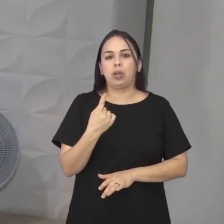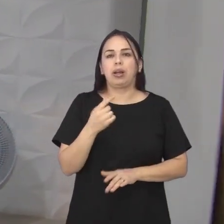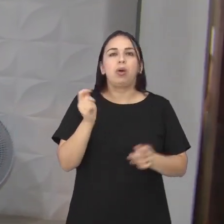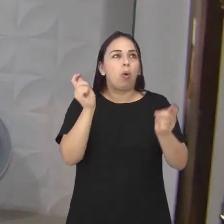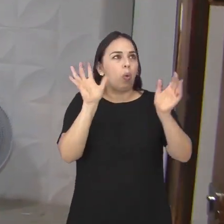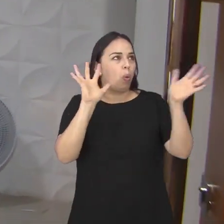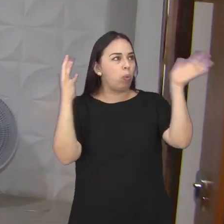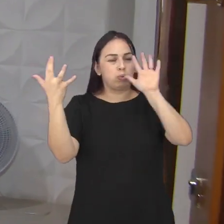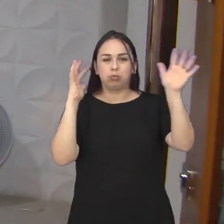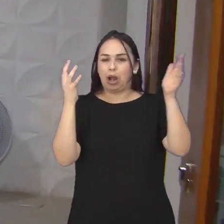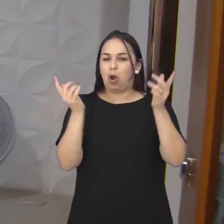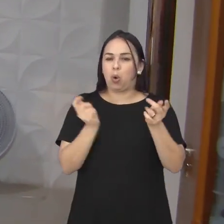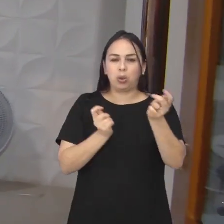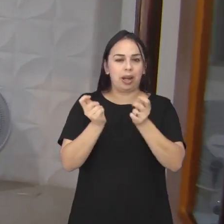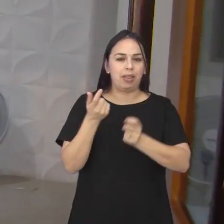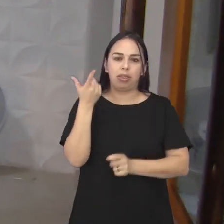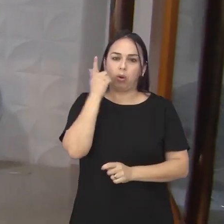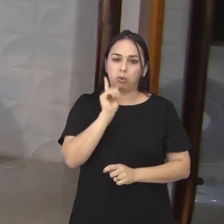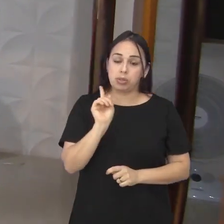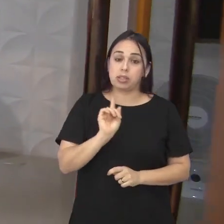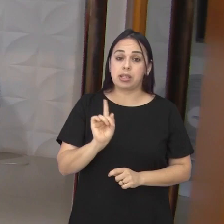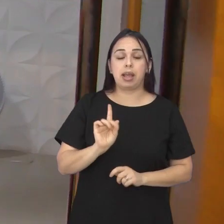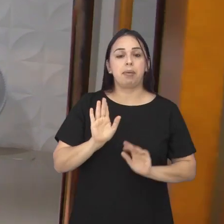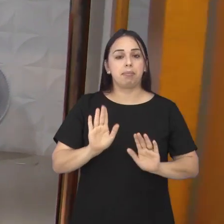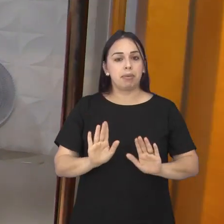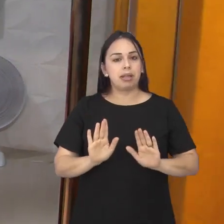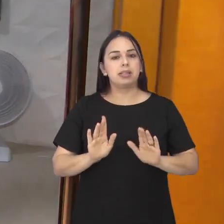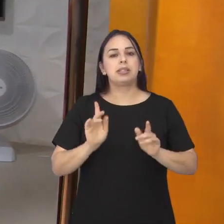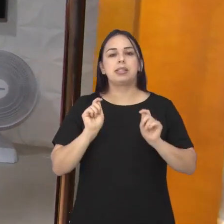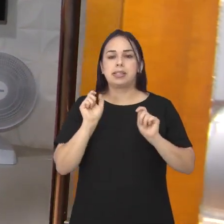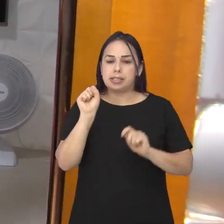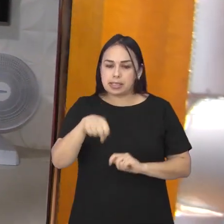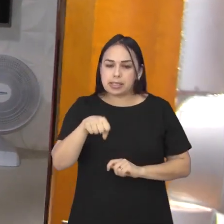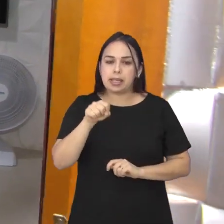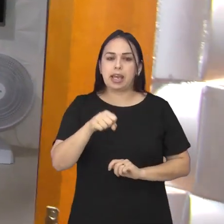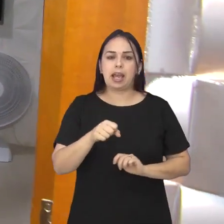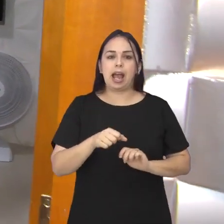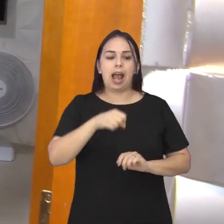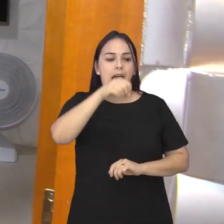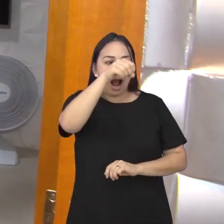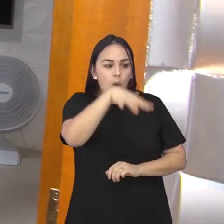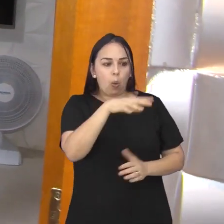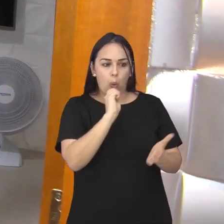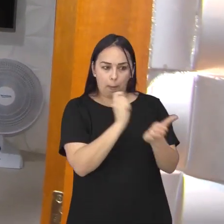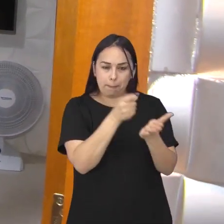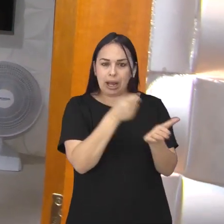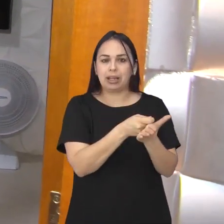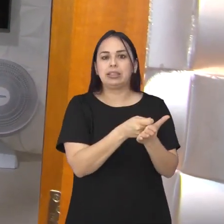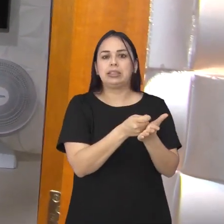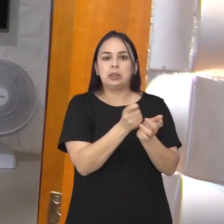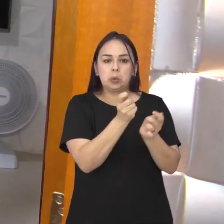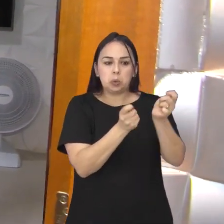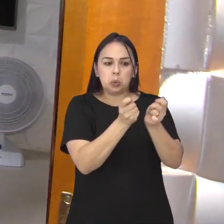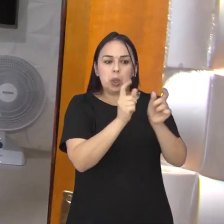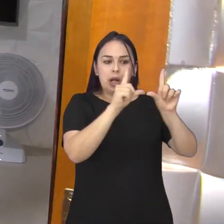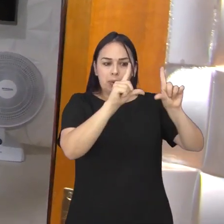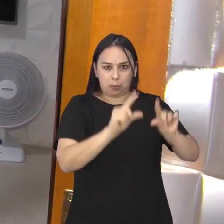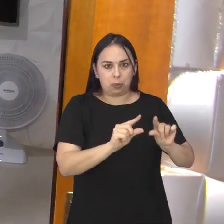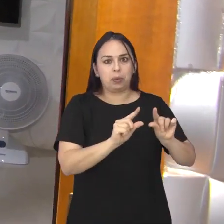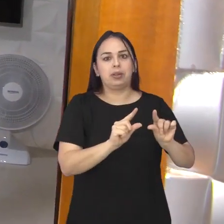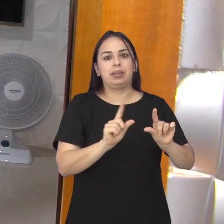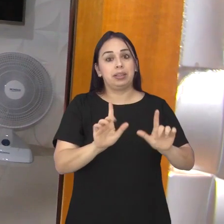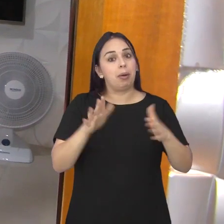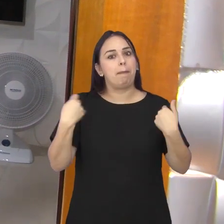consegue ter controle sobre as temperaturas, mas é possível sim controlar o orçamento e algumas atitudes simples